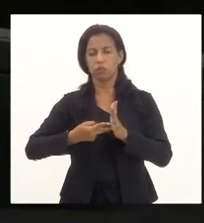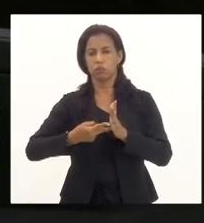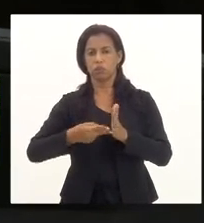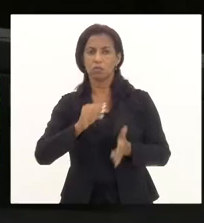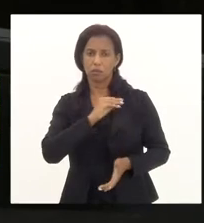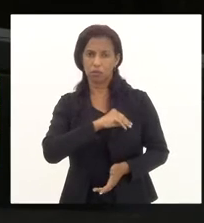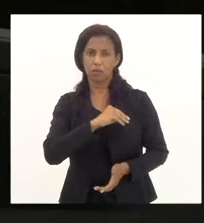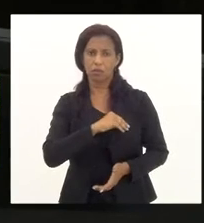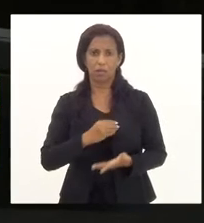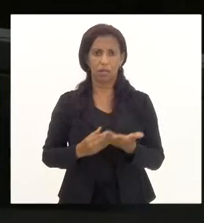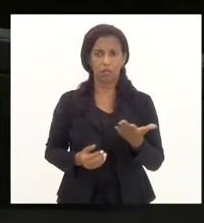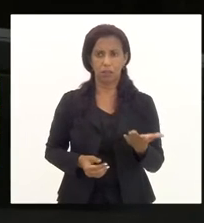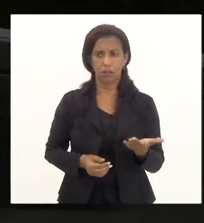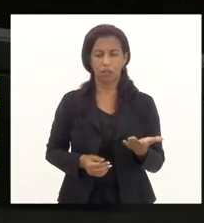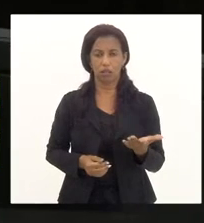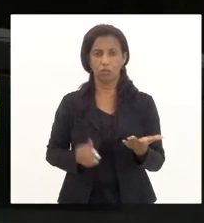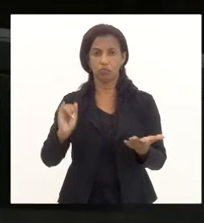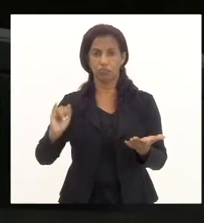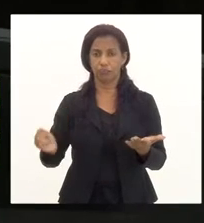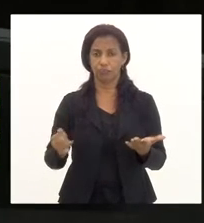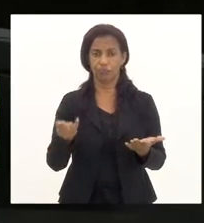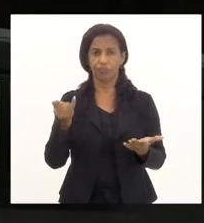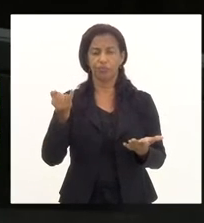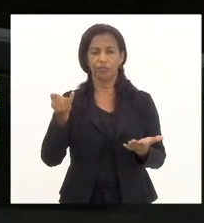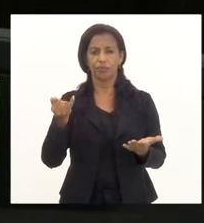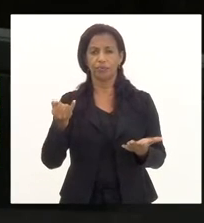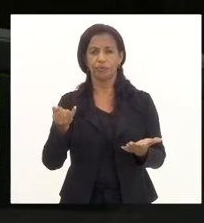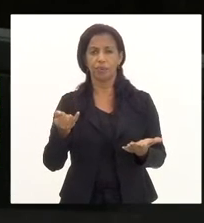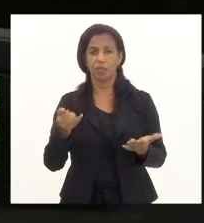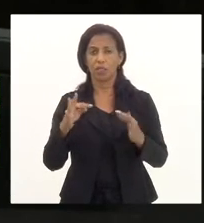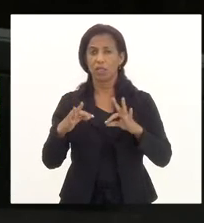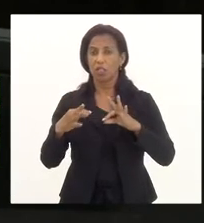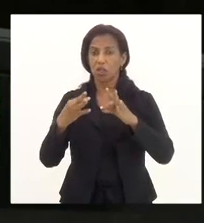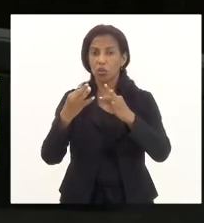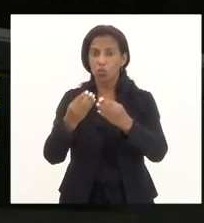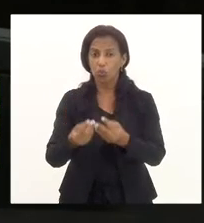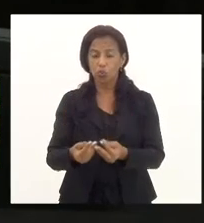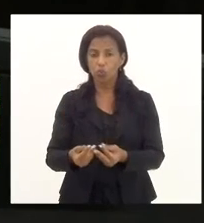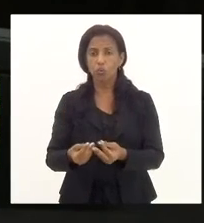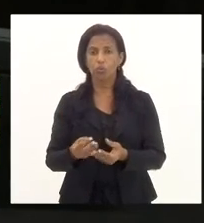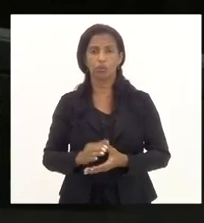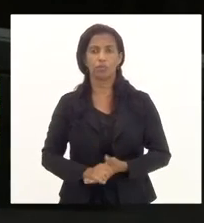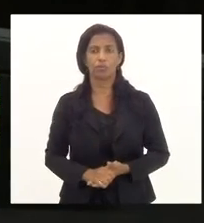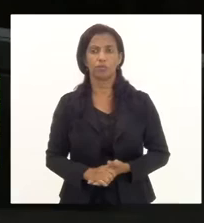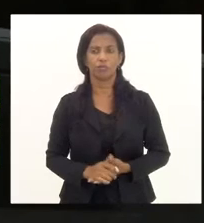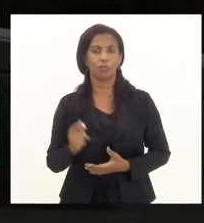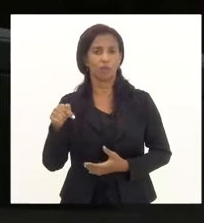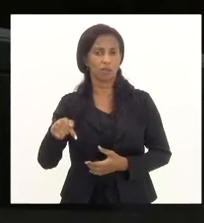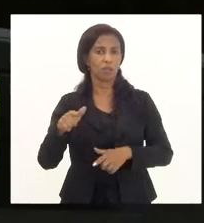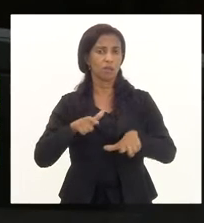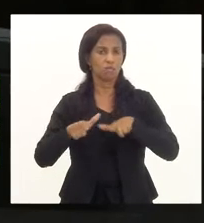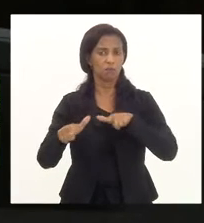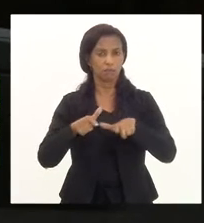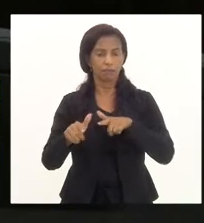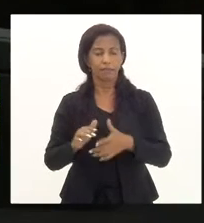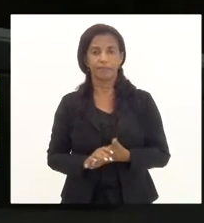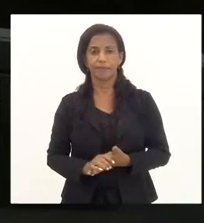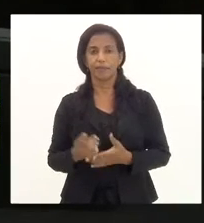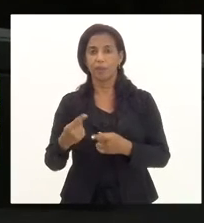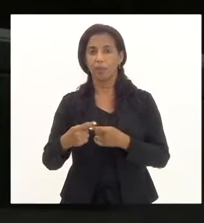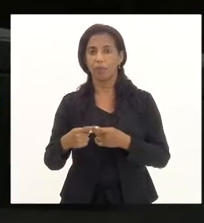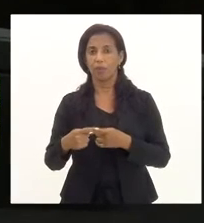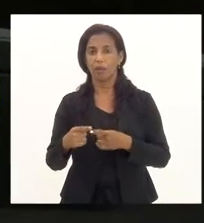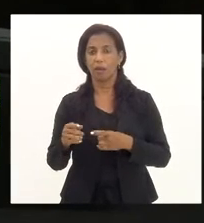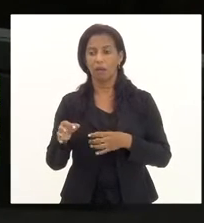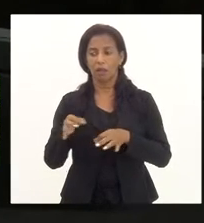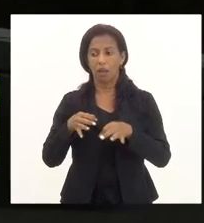recomposição inflacionária e isso tudo é fruto desse trabalho né porque a